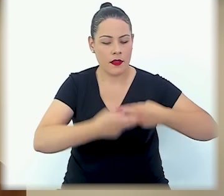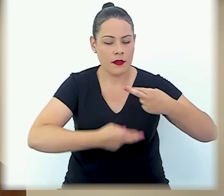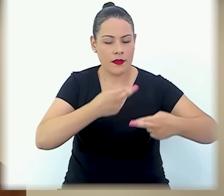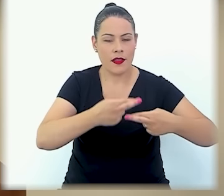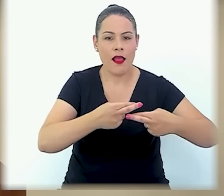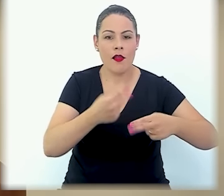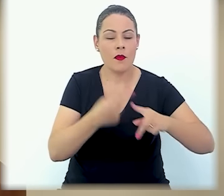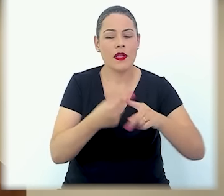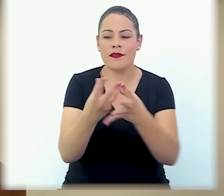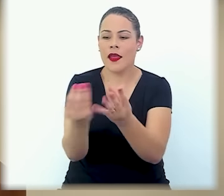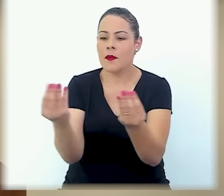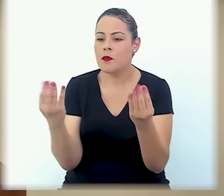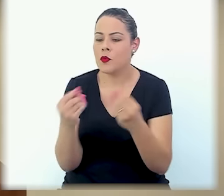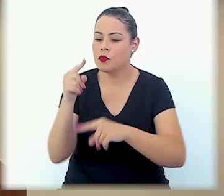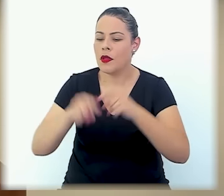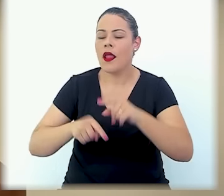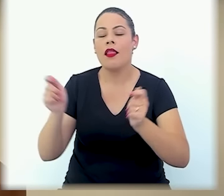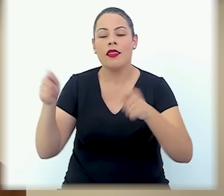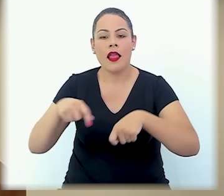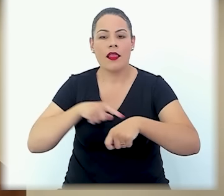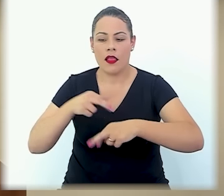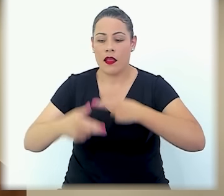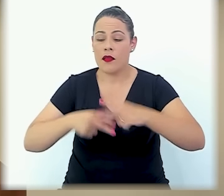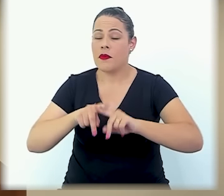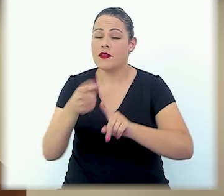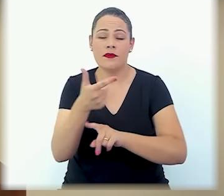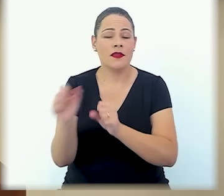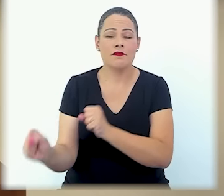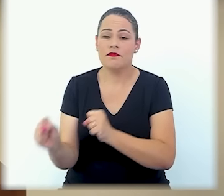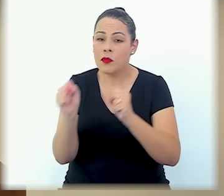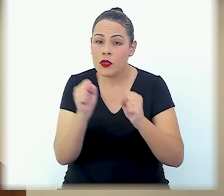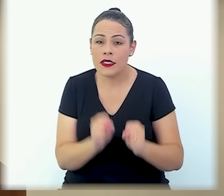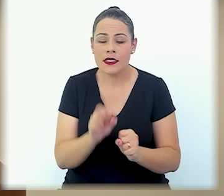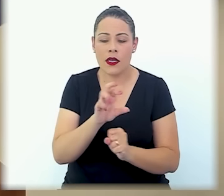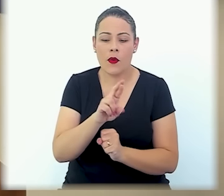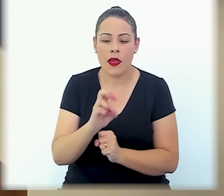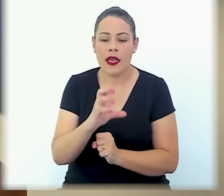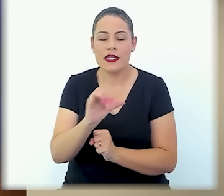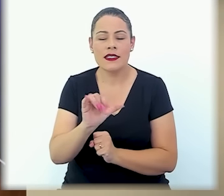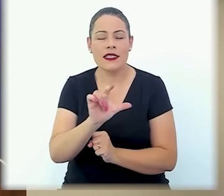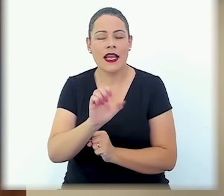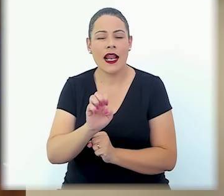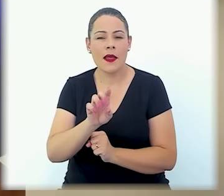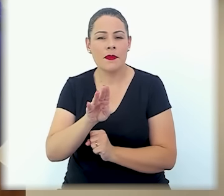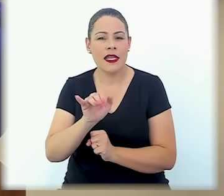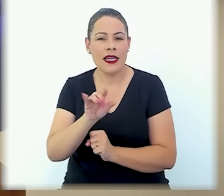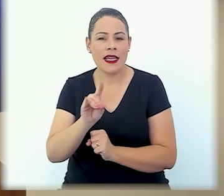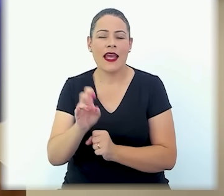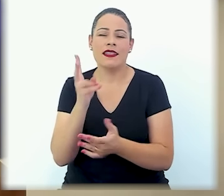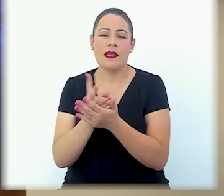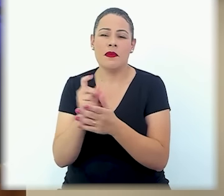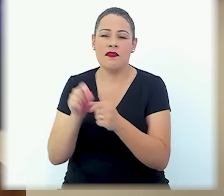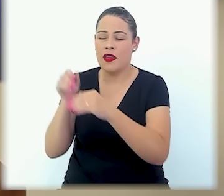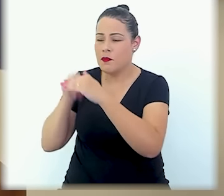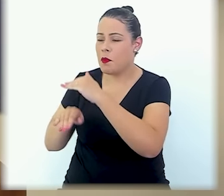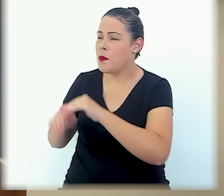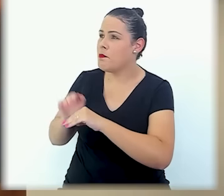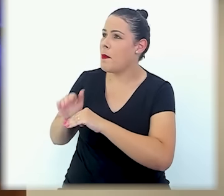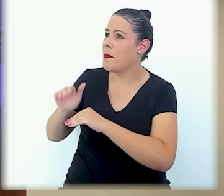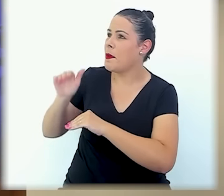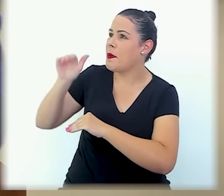Nós temos muitos materiais que é reciclável, mas não tem potencial de reciclabilidade e ficam encalhados nas cooperativas, que não conseguem